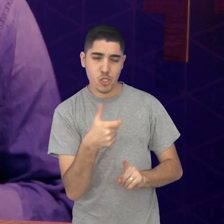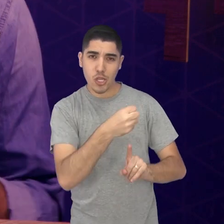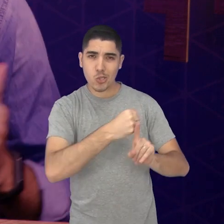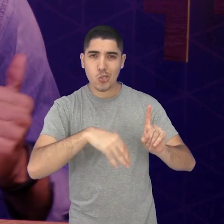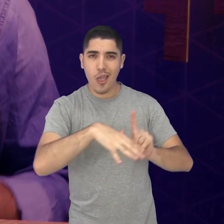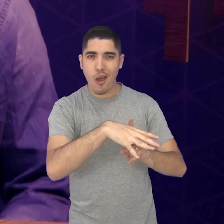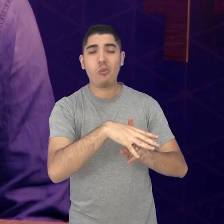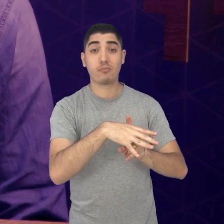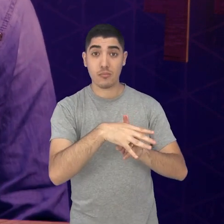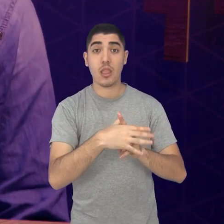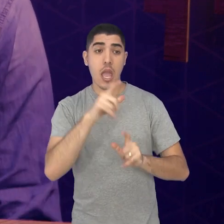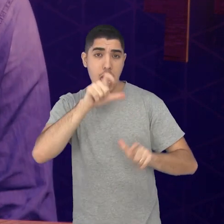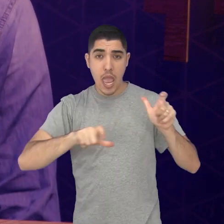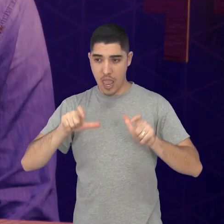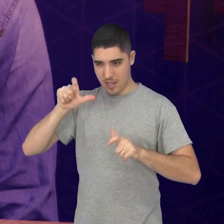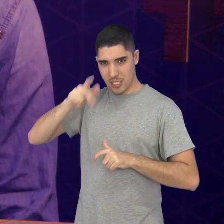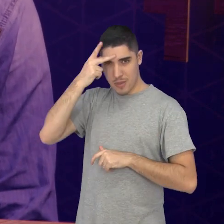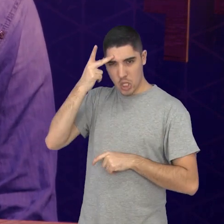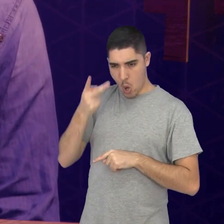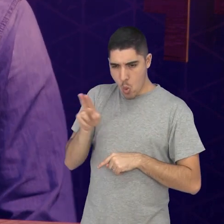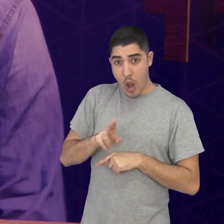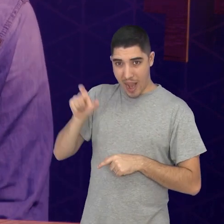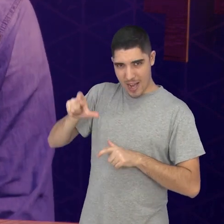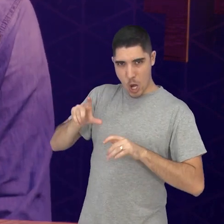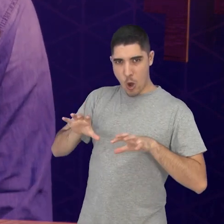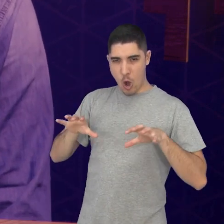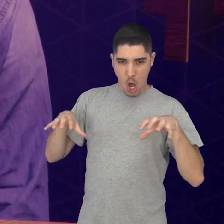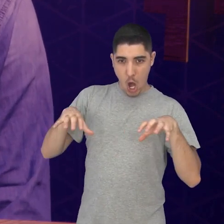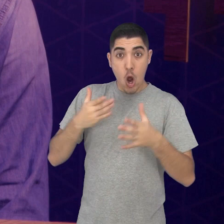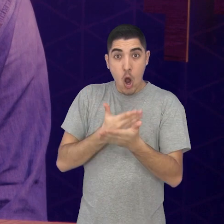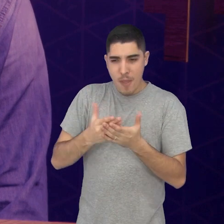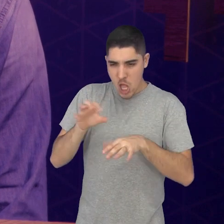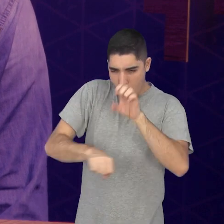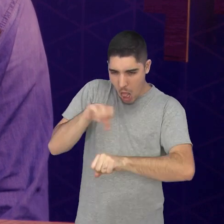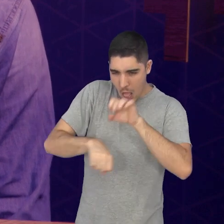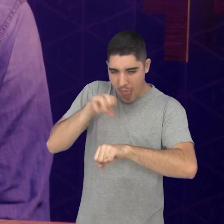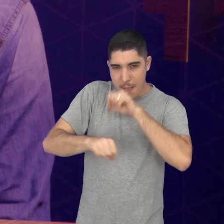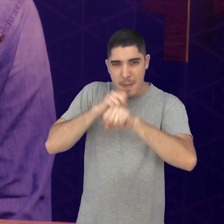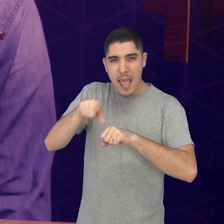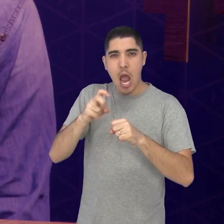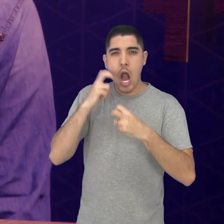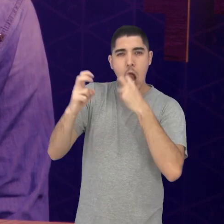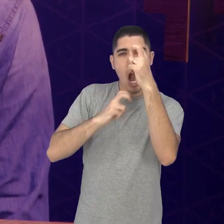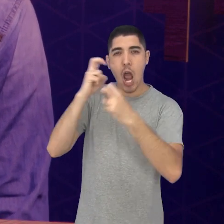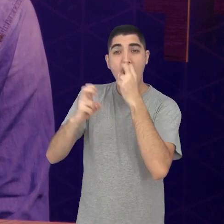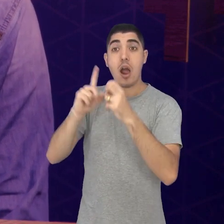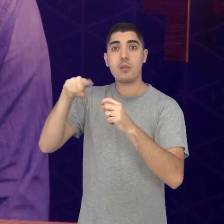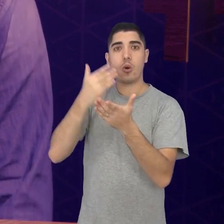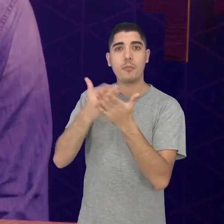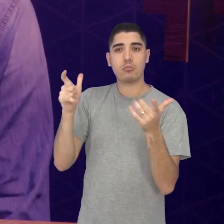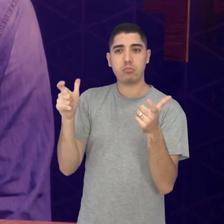Tipo assim, eles exploraram tanto uma fonte de energia que essa fonte de energia começou